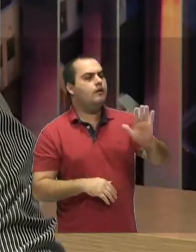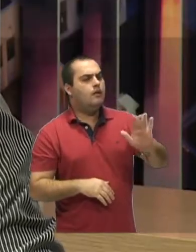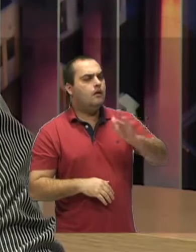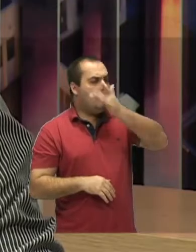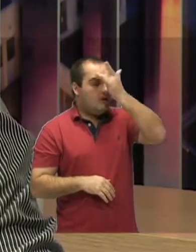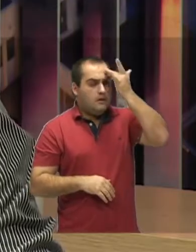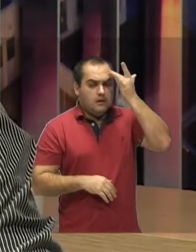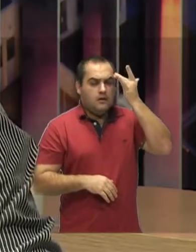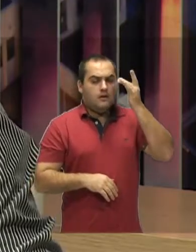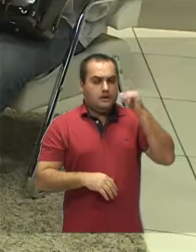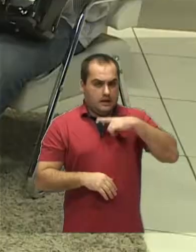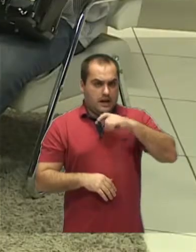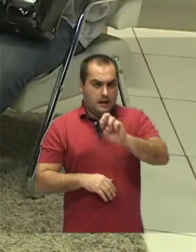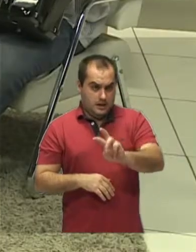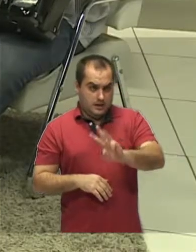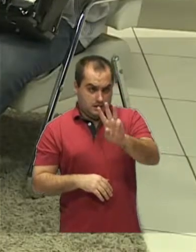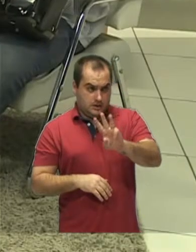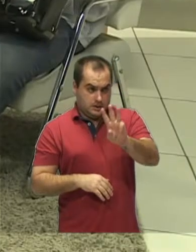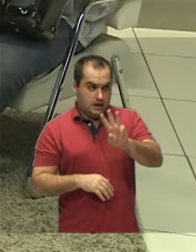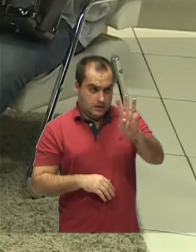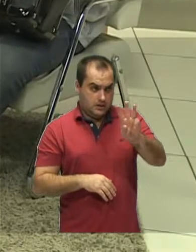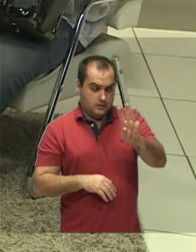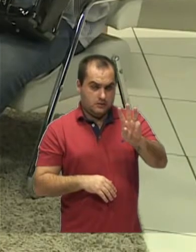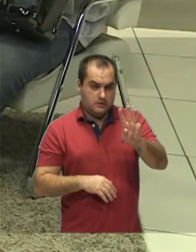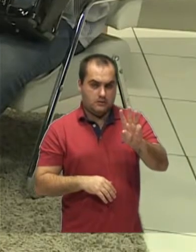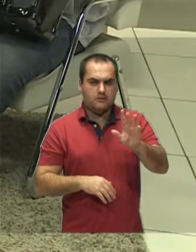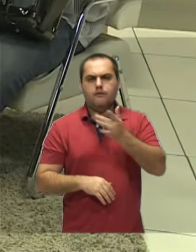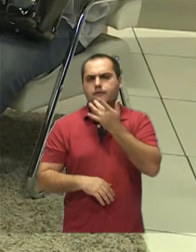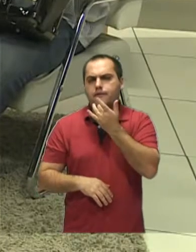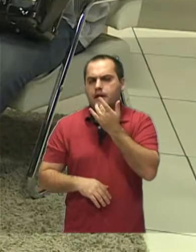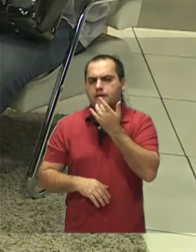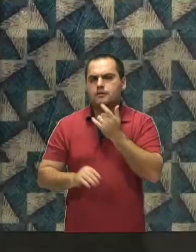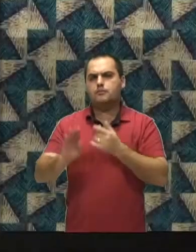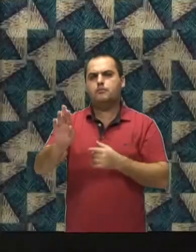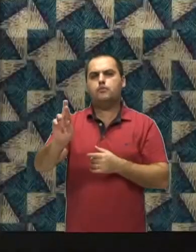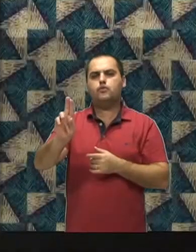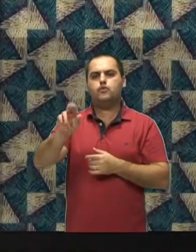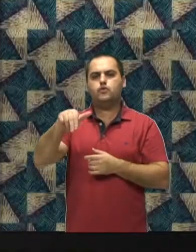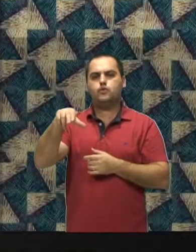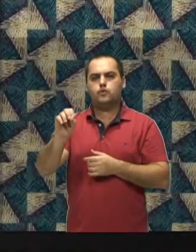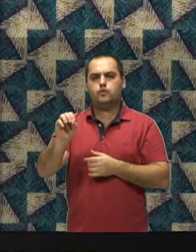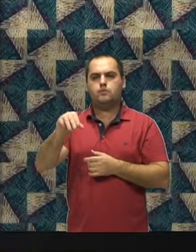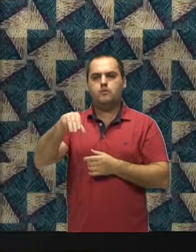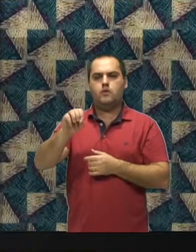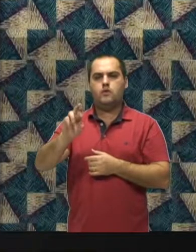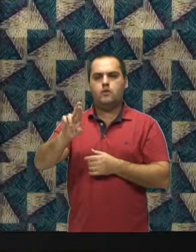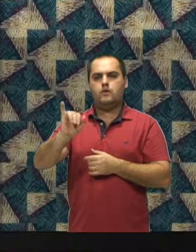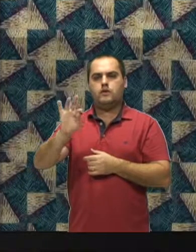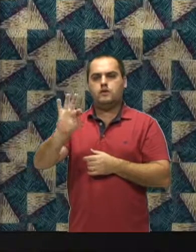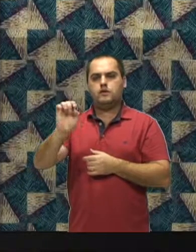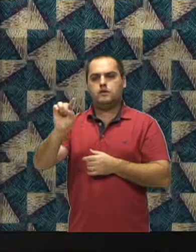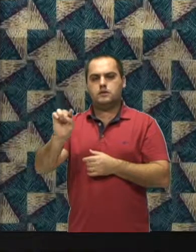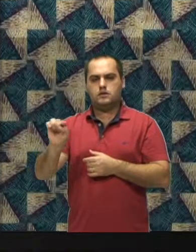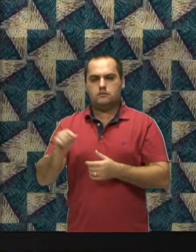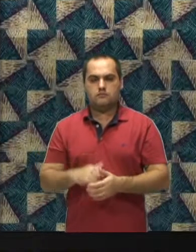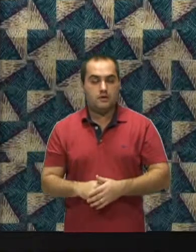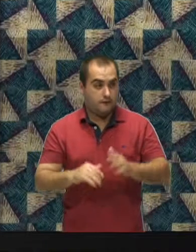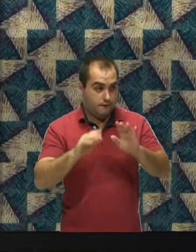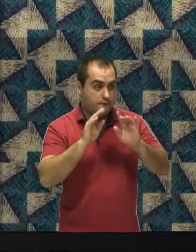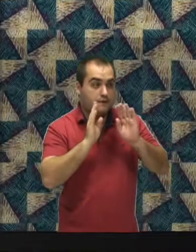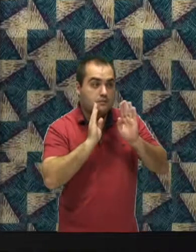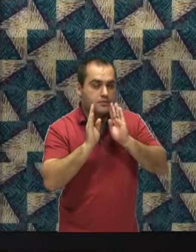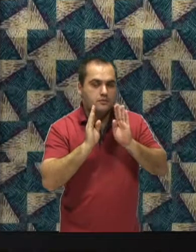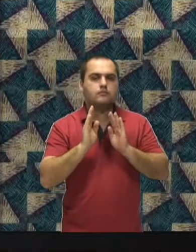trabalho? Tem o site? Tem um site? Bem facinho, brunomoritz.com. Só Facebook também você usa?